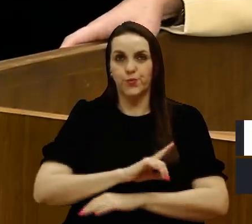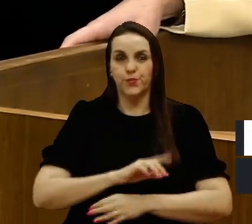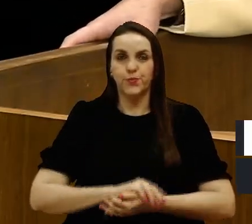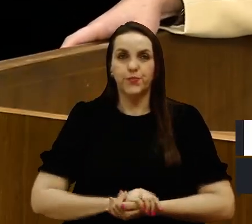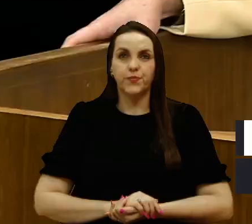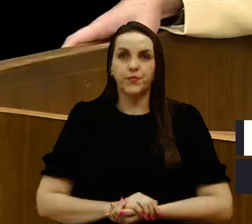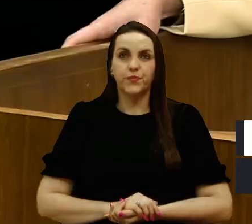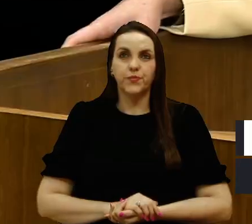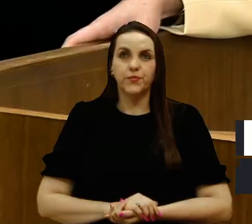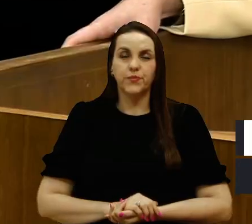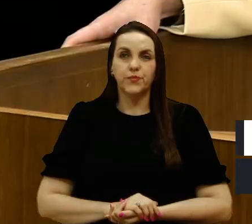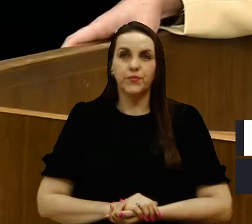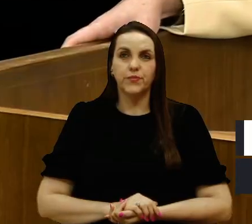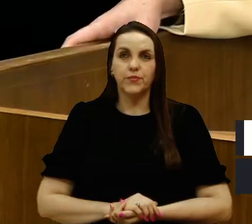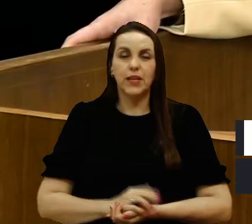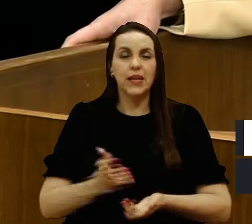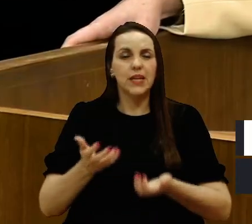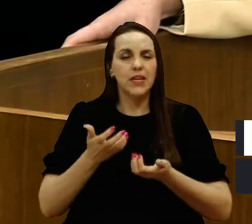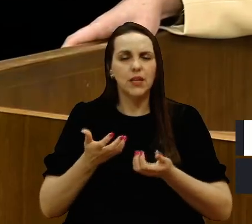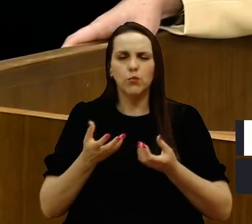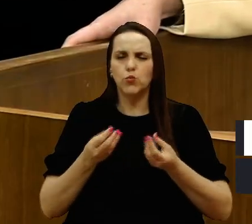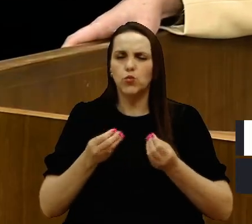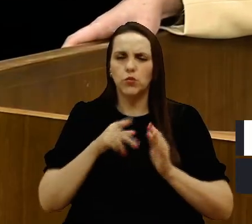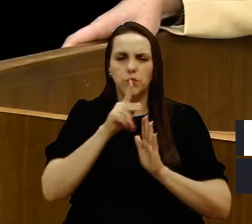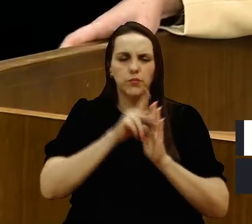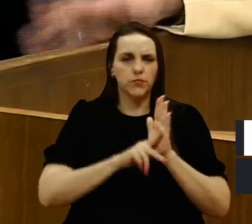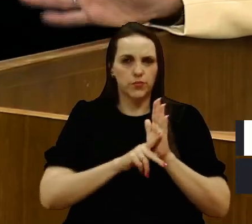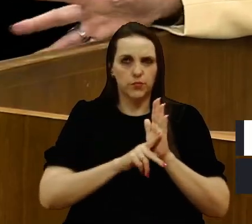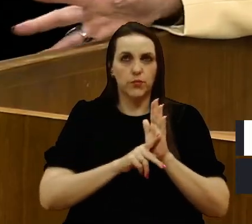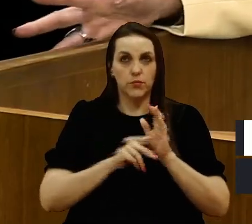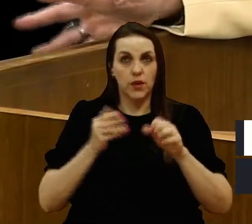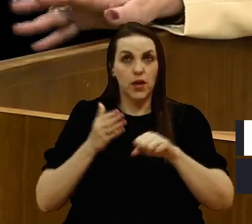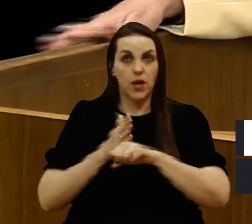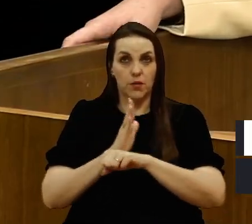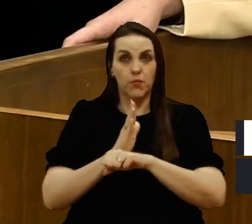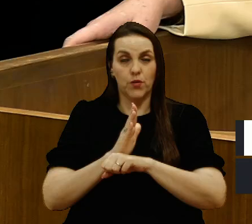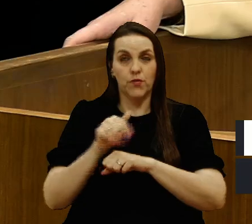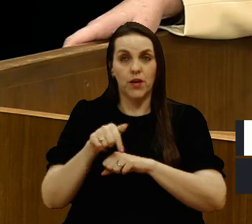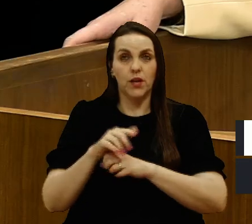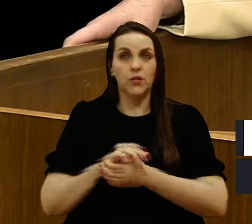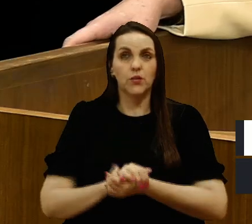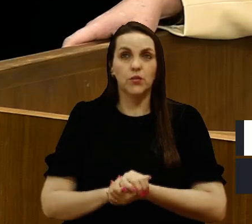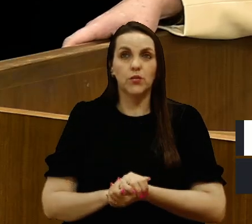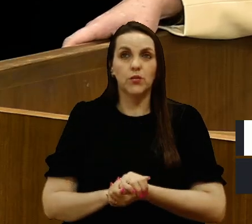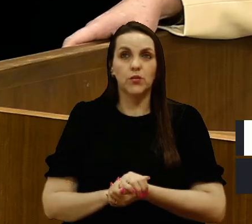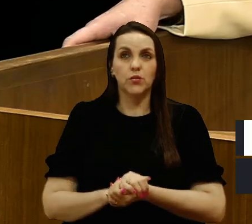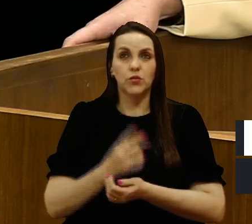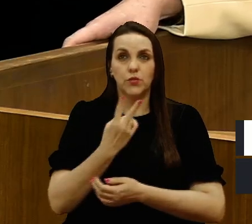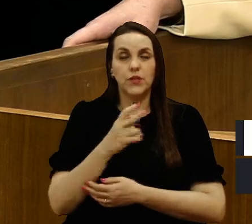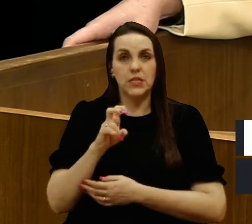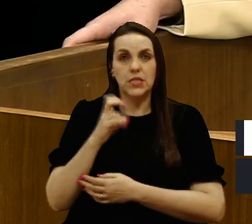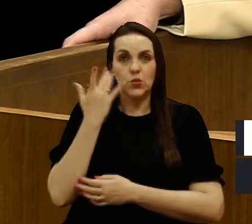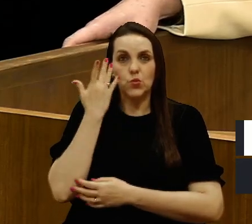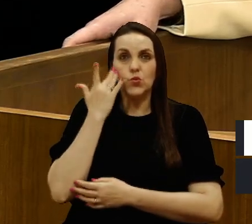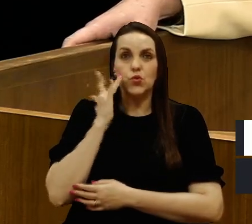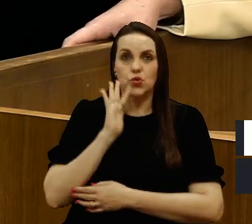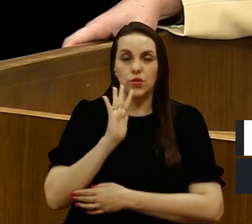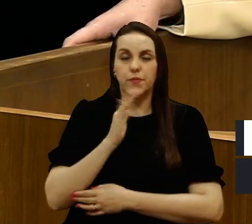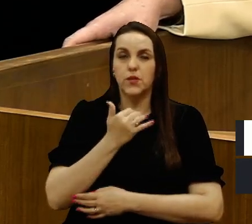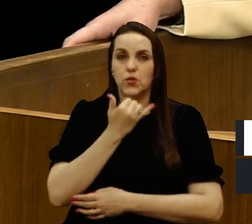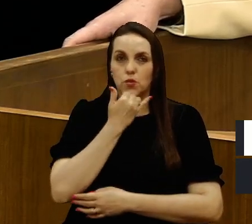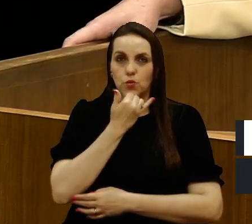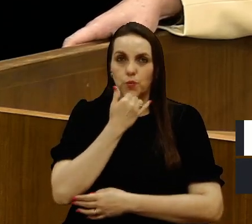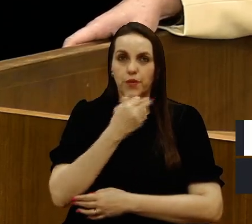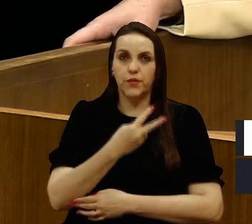Nós queríamos muito que esse projeto fosse aprovado dentro dos 21 dias